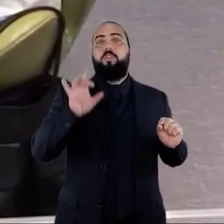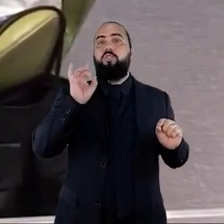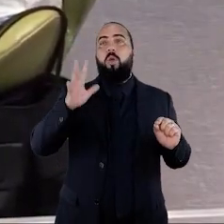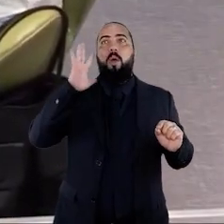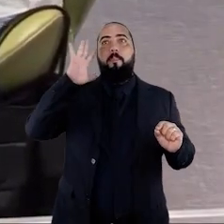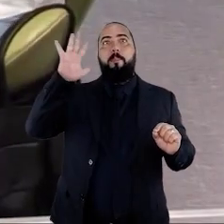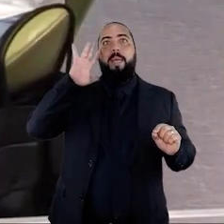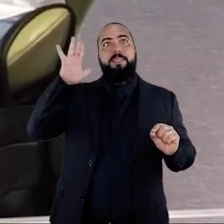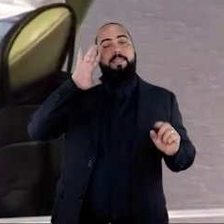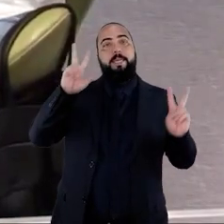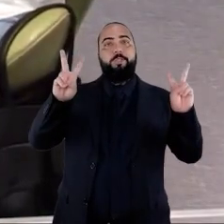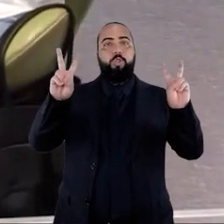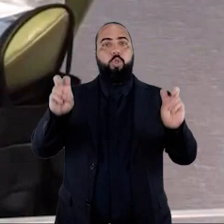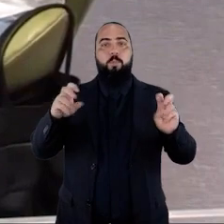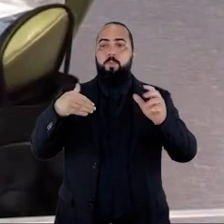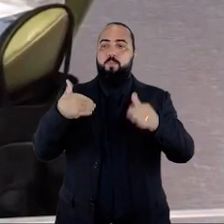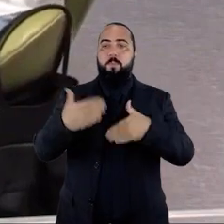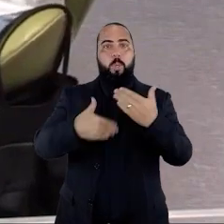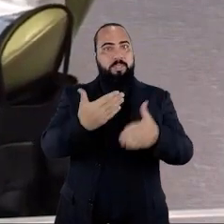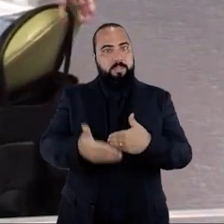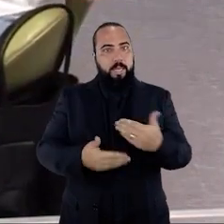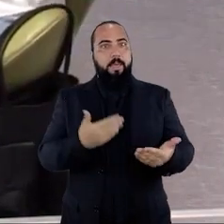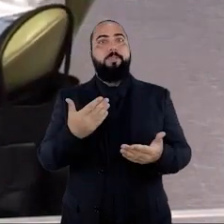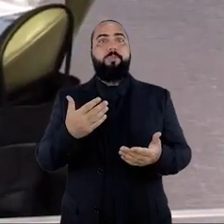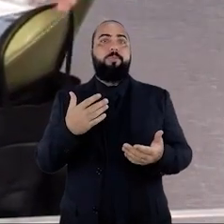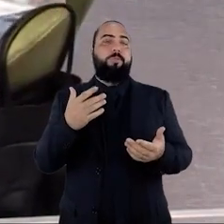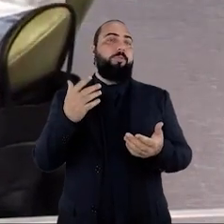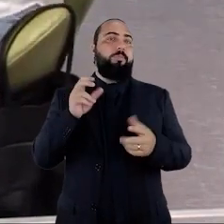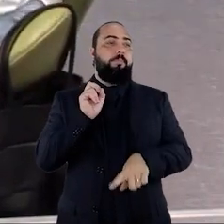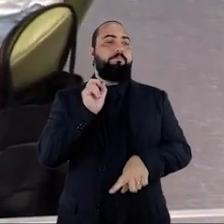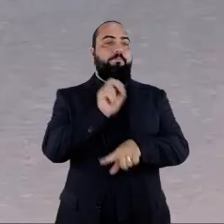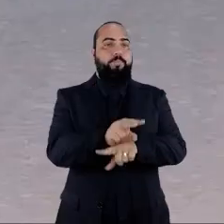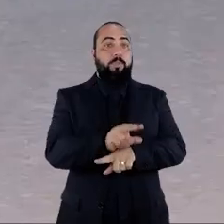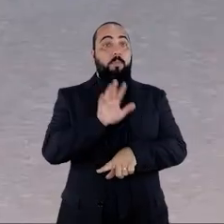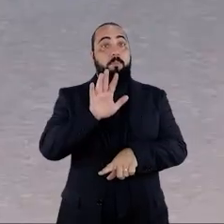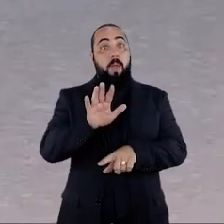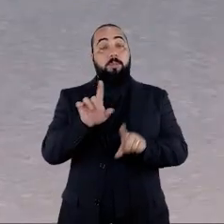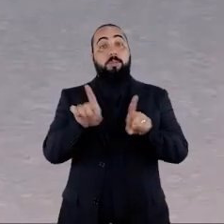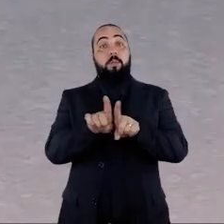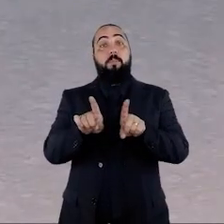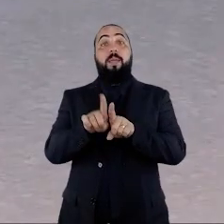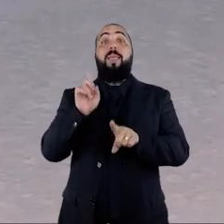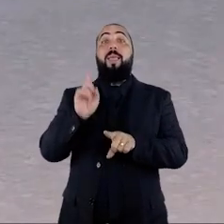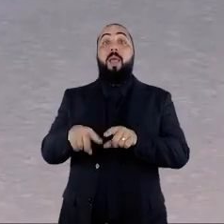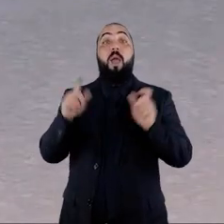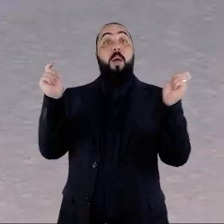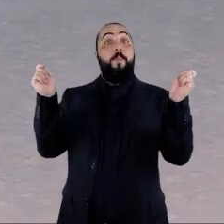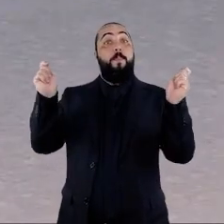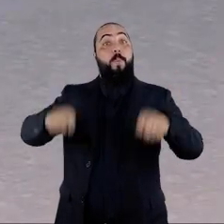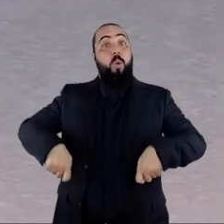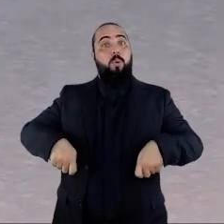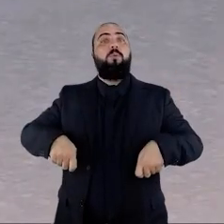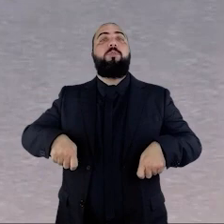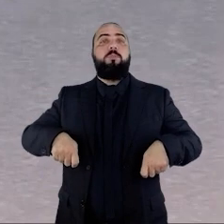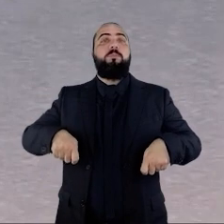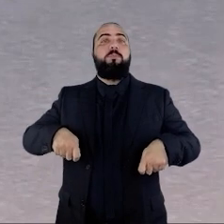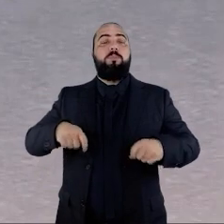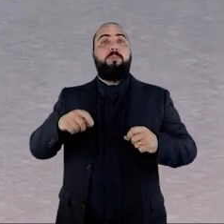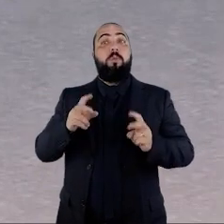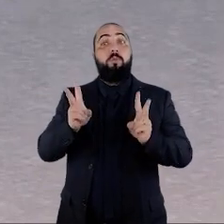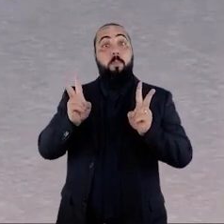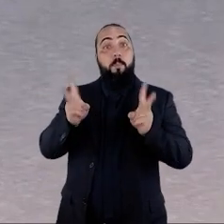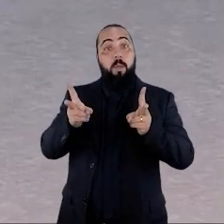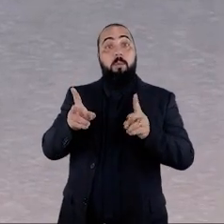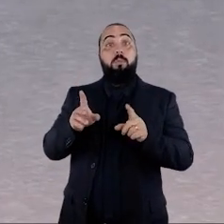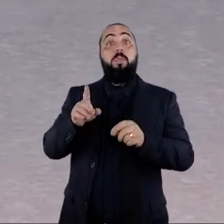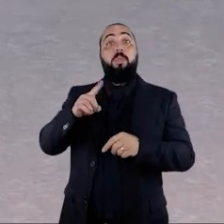não só a pensar sobre os processos de ingresso, mas, sobretudo, nas possibilidades